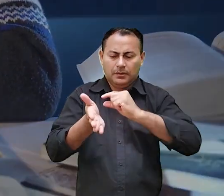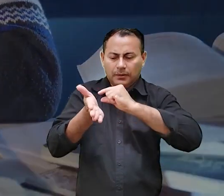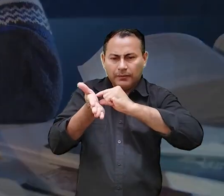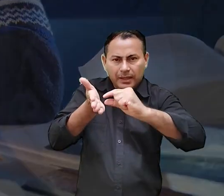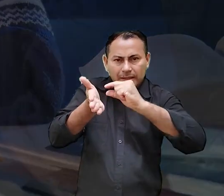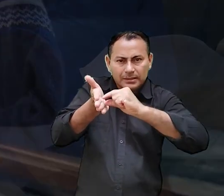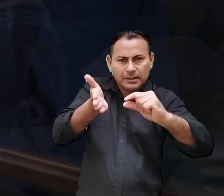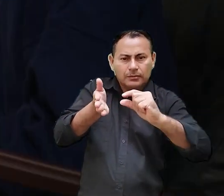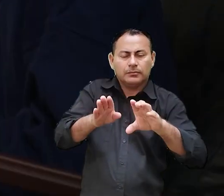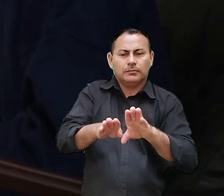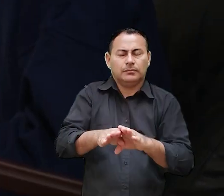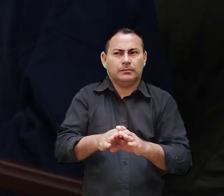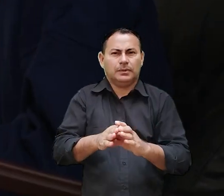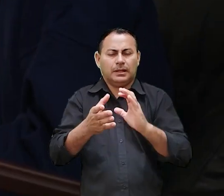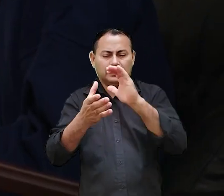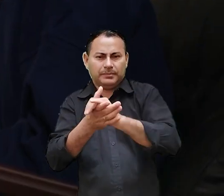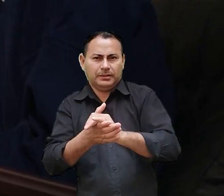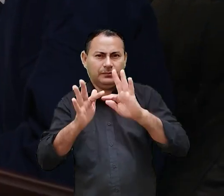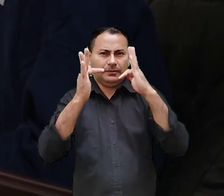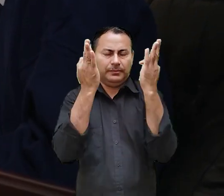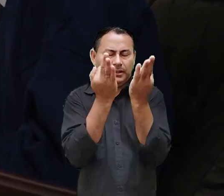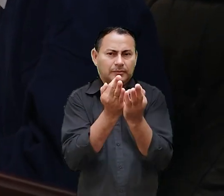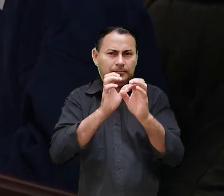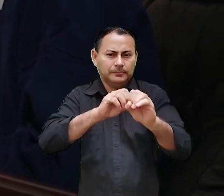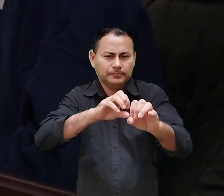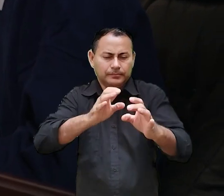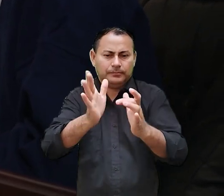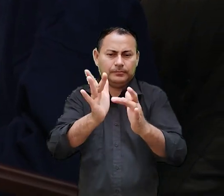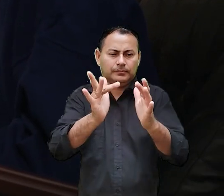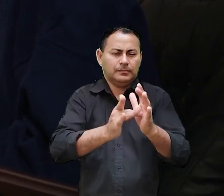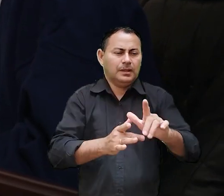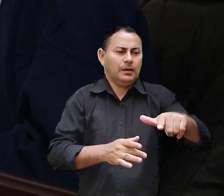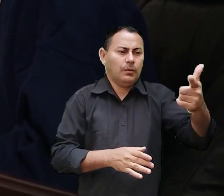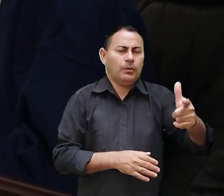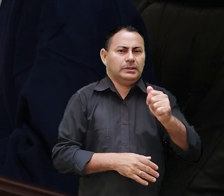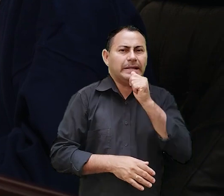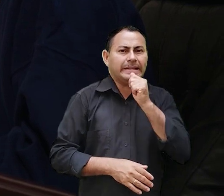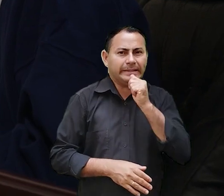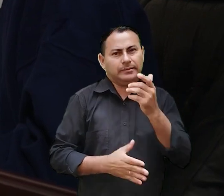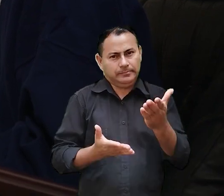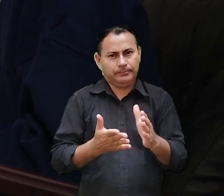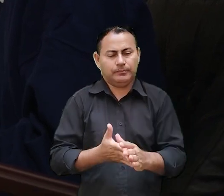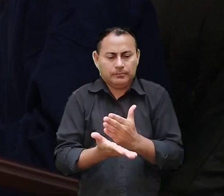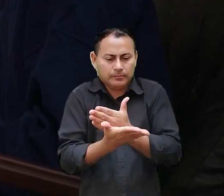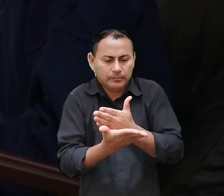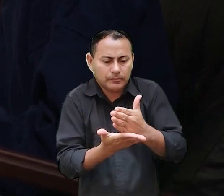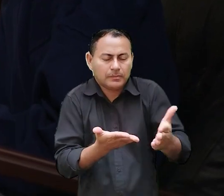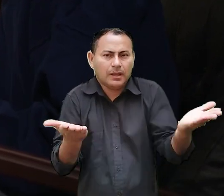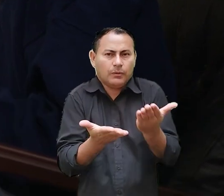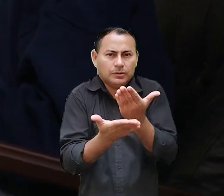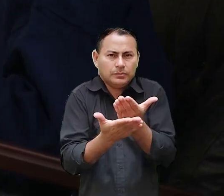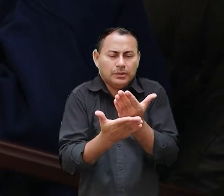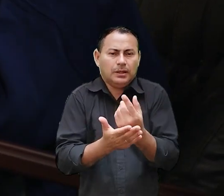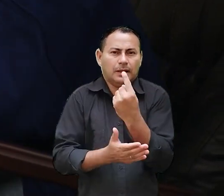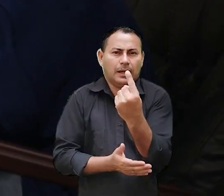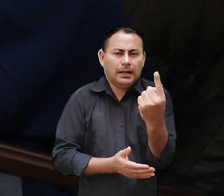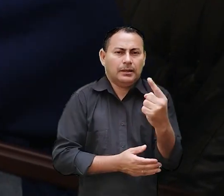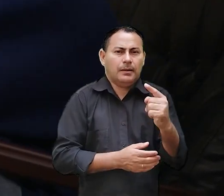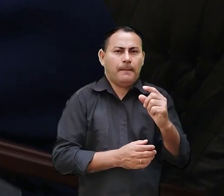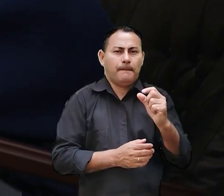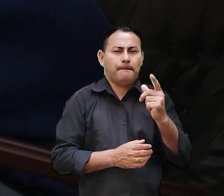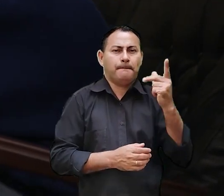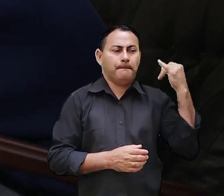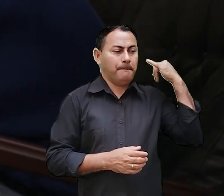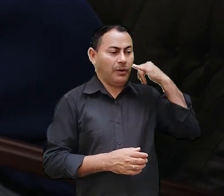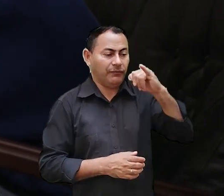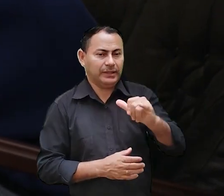versículo por Versículo casamento família os ensinamentos de Jesus entre outros ainda vamos comear agora a estudar cada